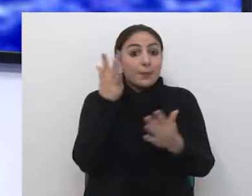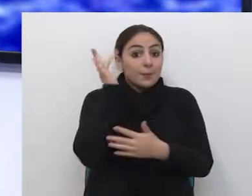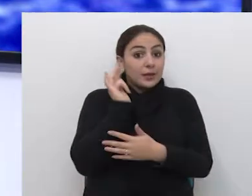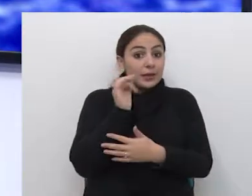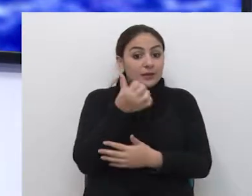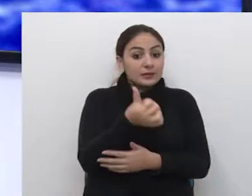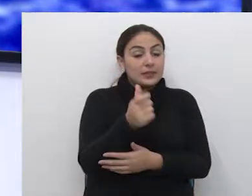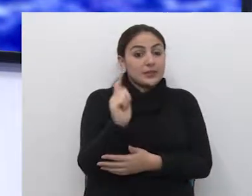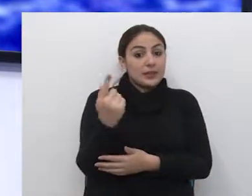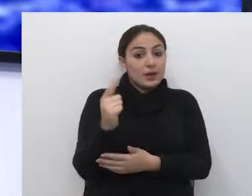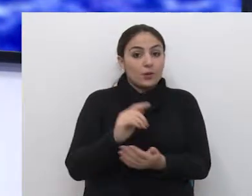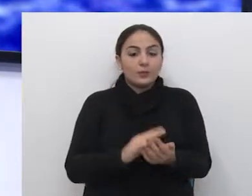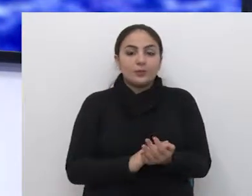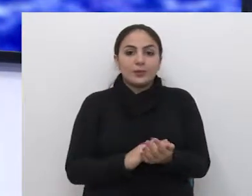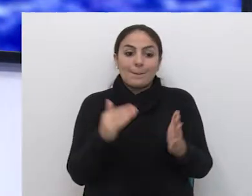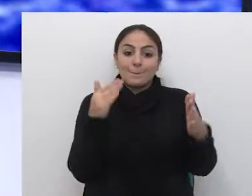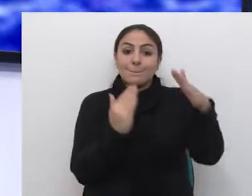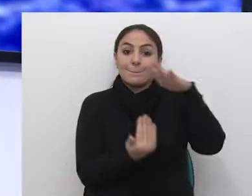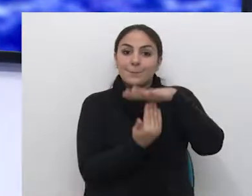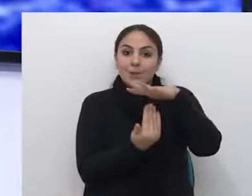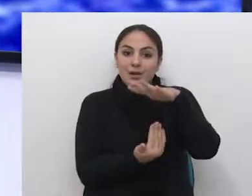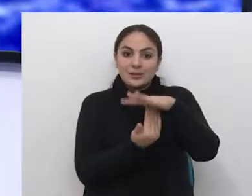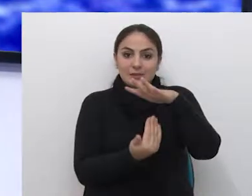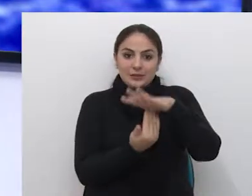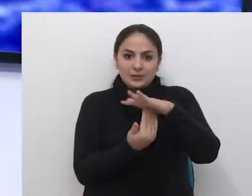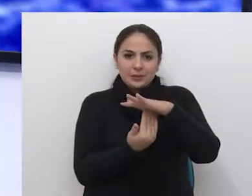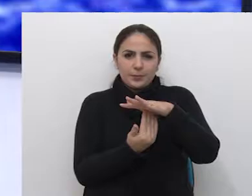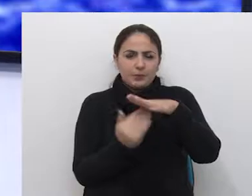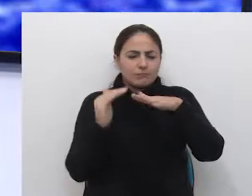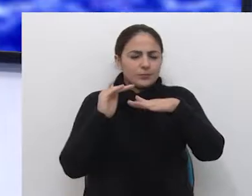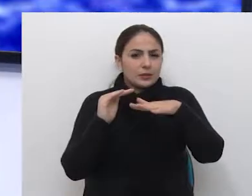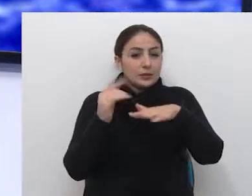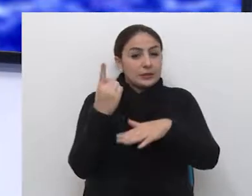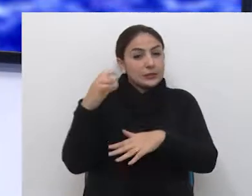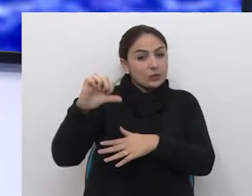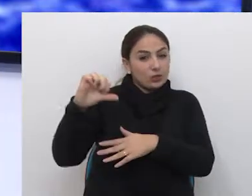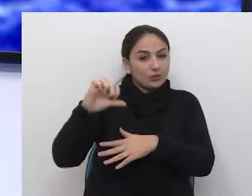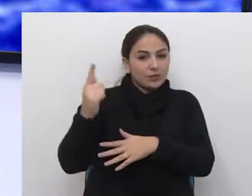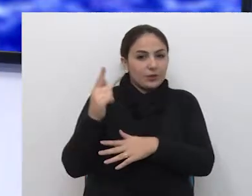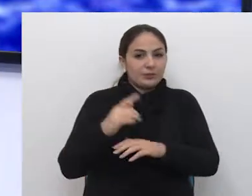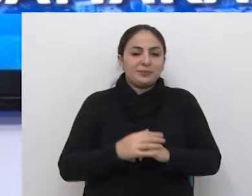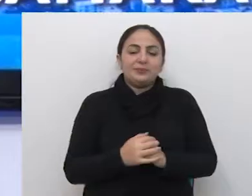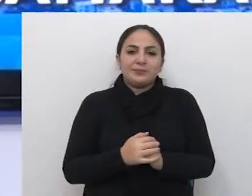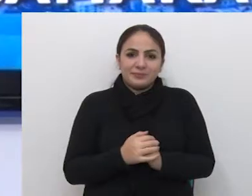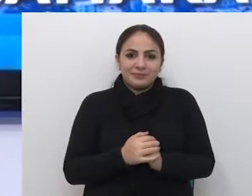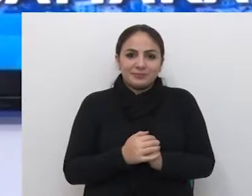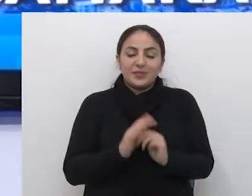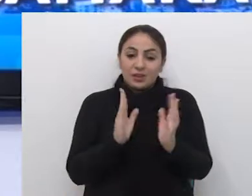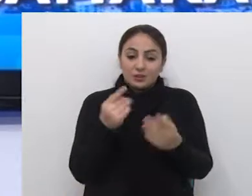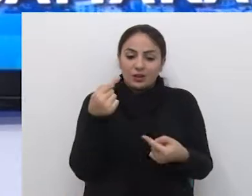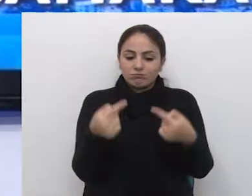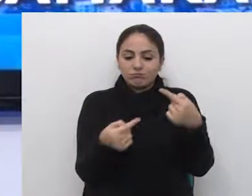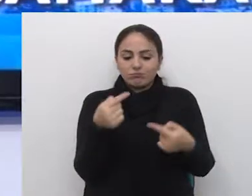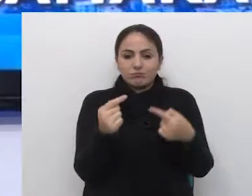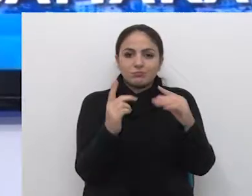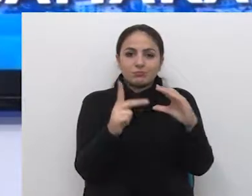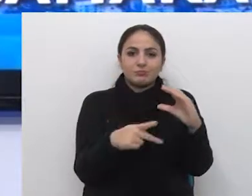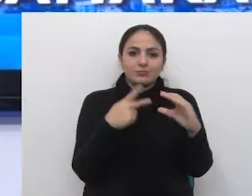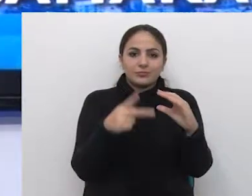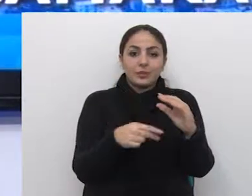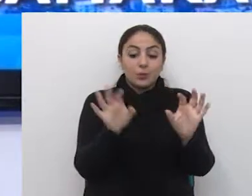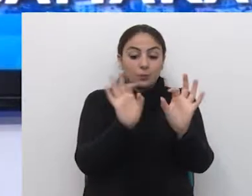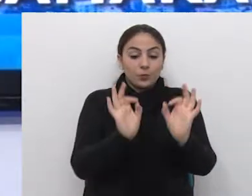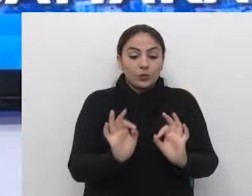mínima para amanhã será de 6 graus e a máxima não deve ultrapassar os 19. Já está tramitando